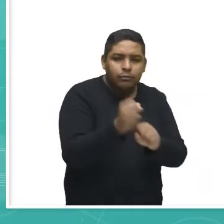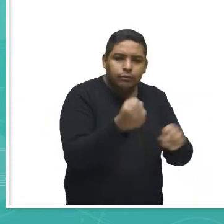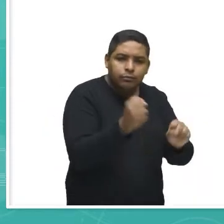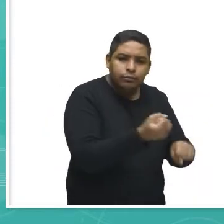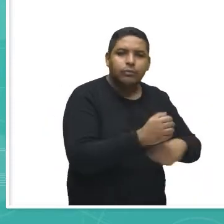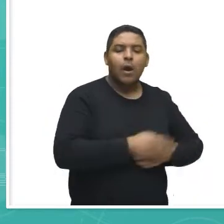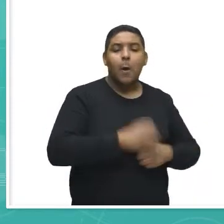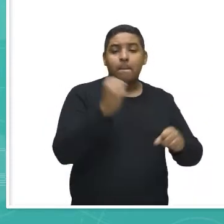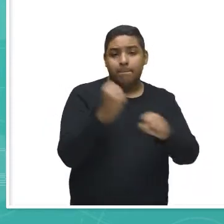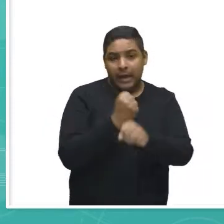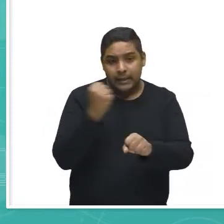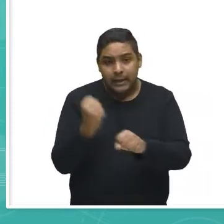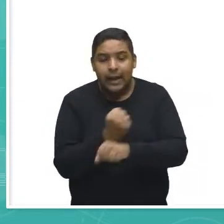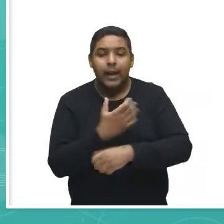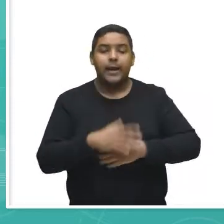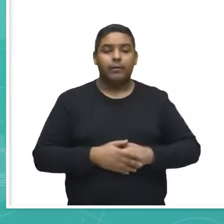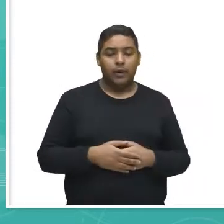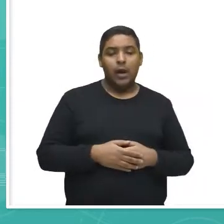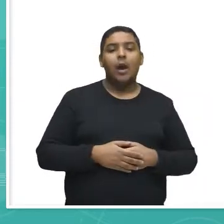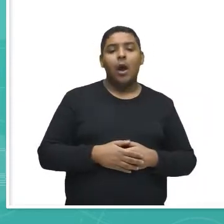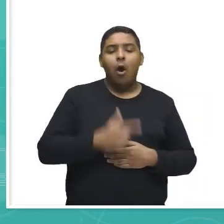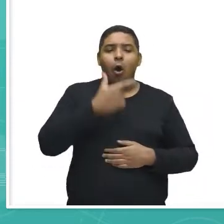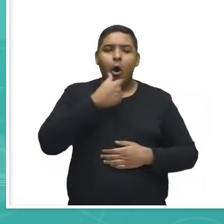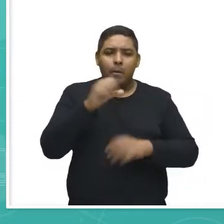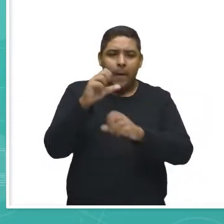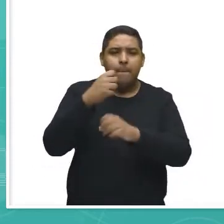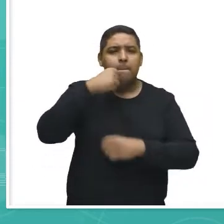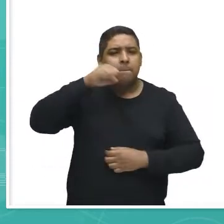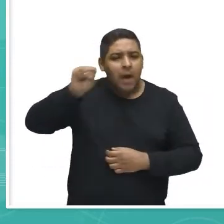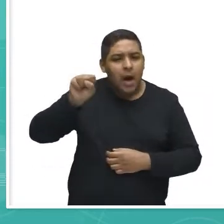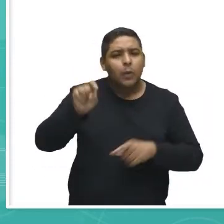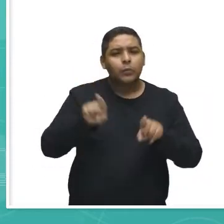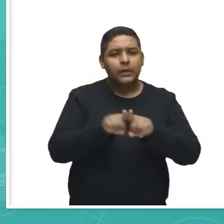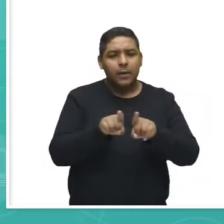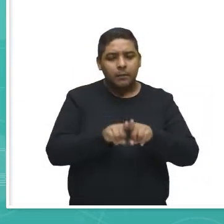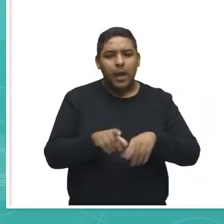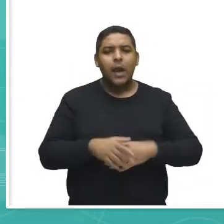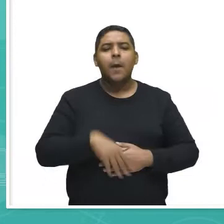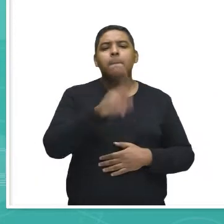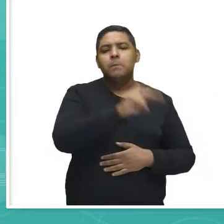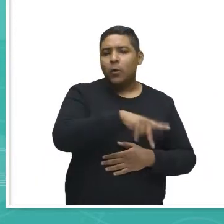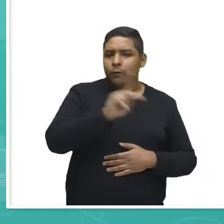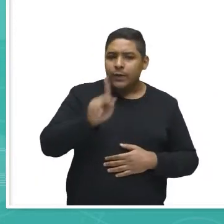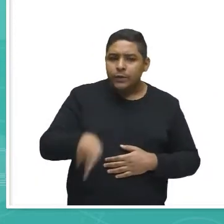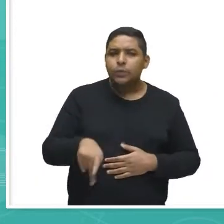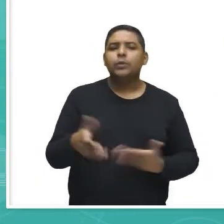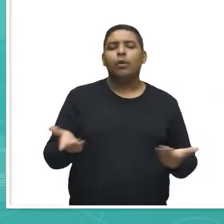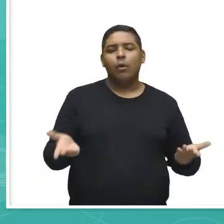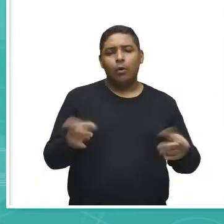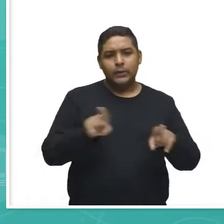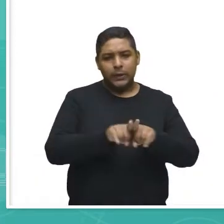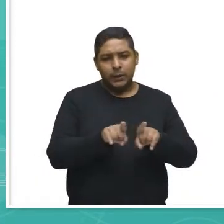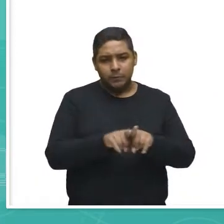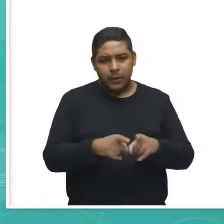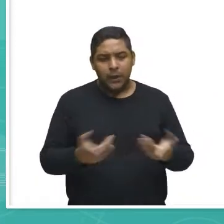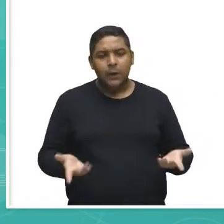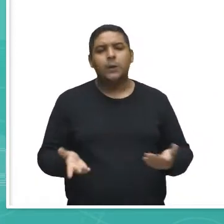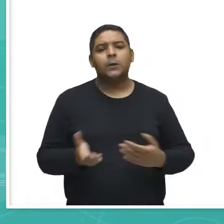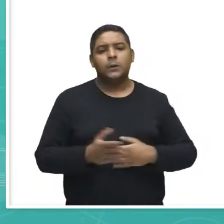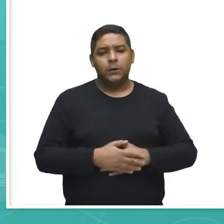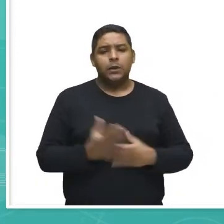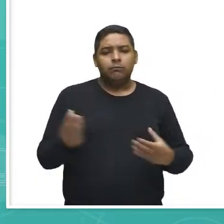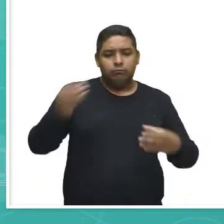né, o padeiro, até mesmo o professor quando trabalha de forma informal. Então, tudo isso vai estar aí